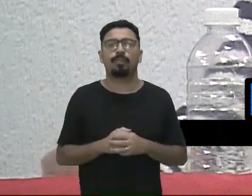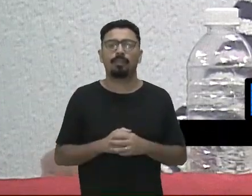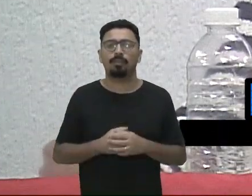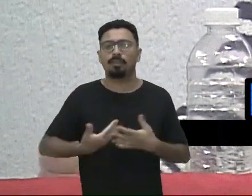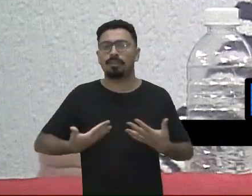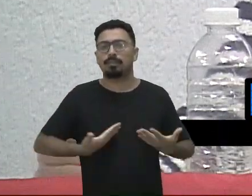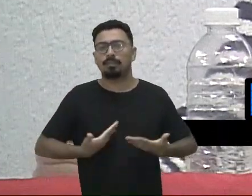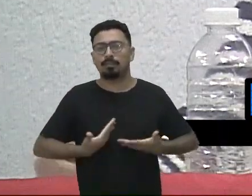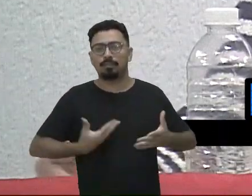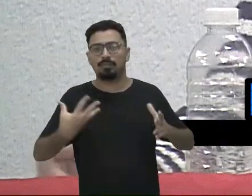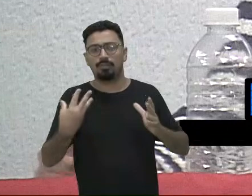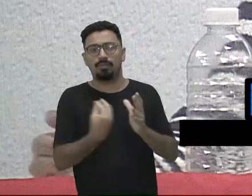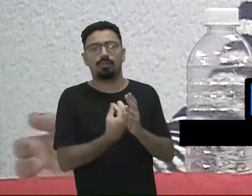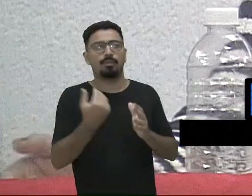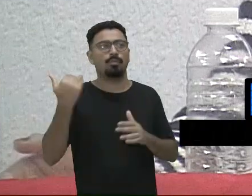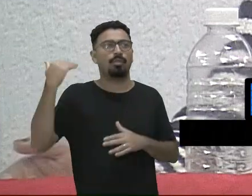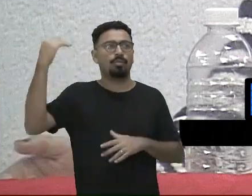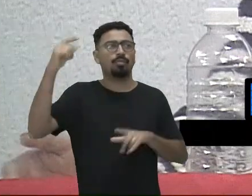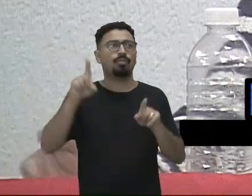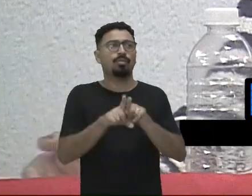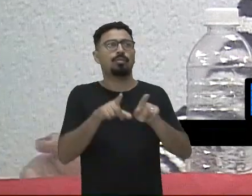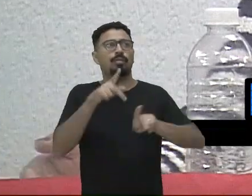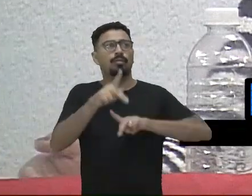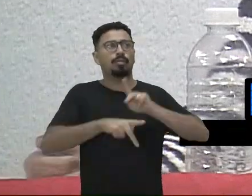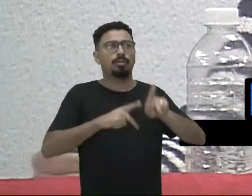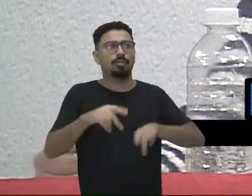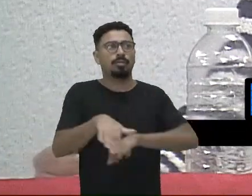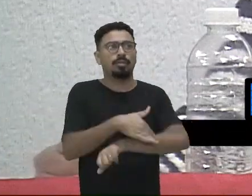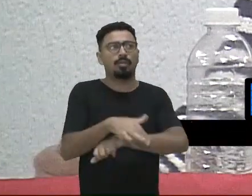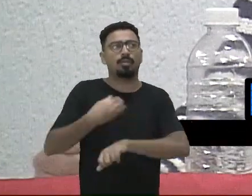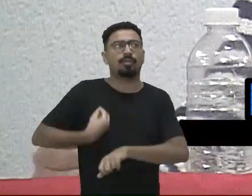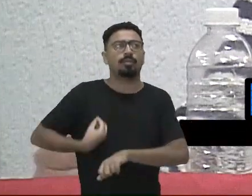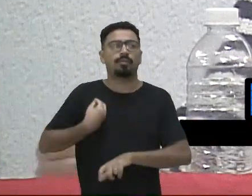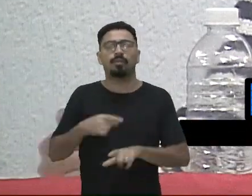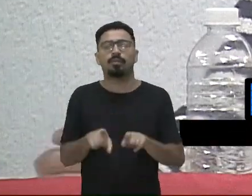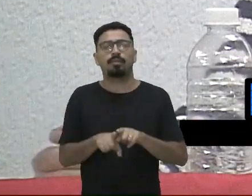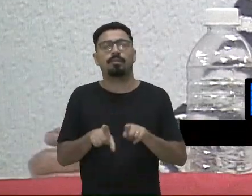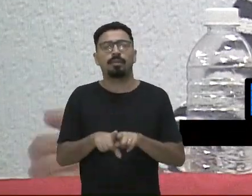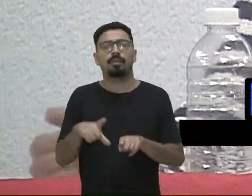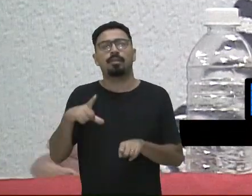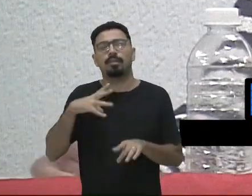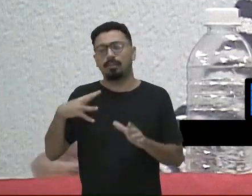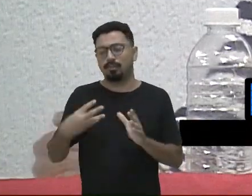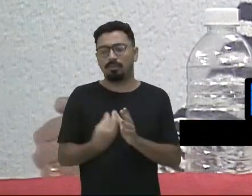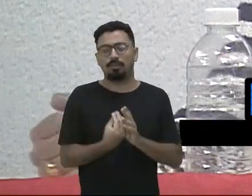serviço de acolhimento à pessoa adulta e à população em situação de rua. Nós